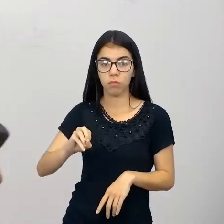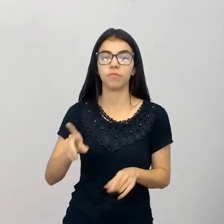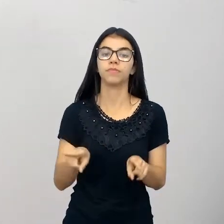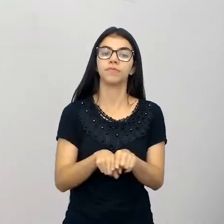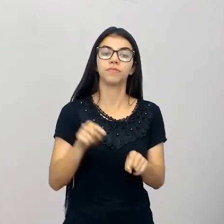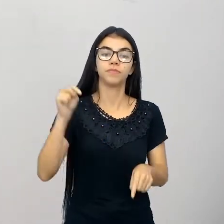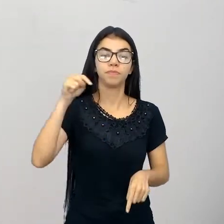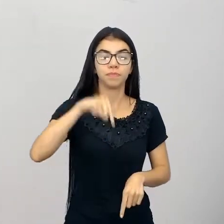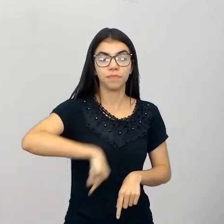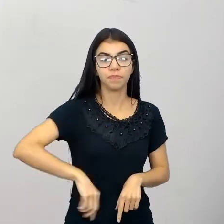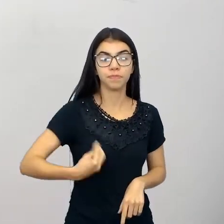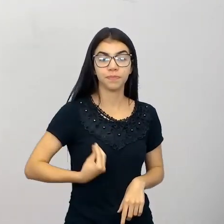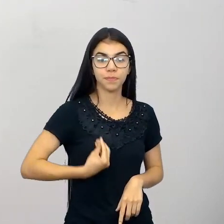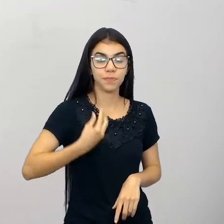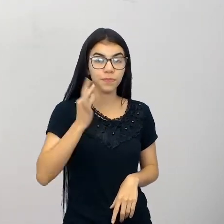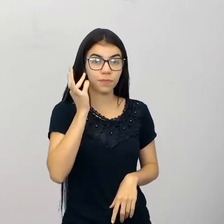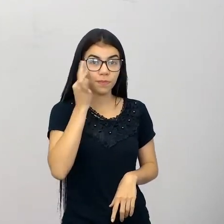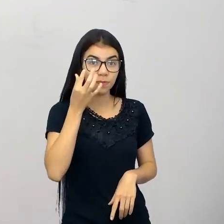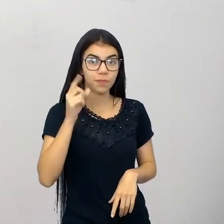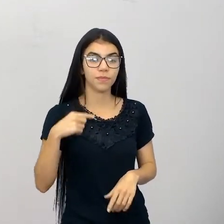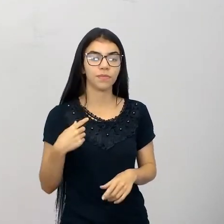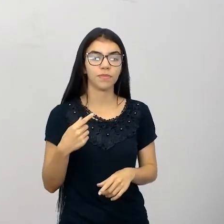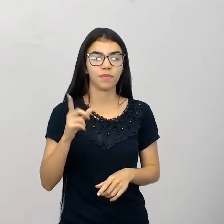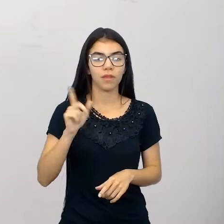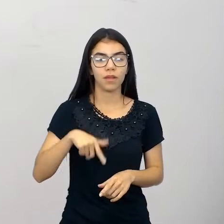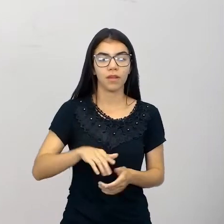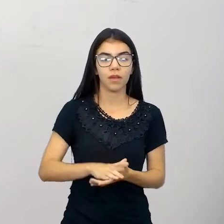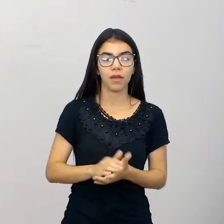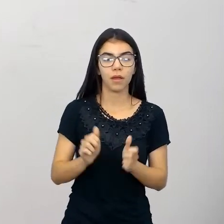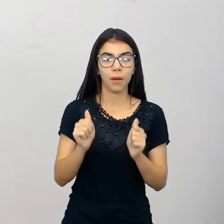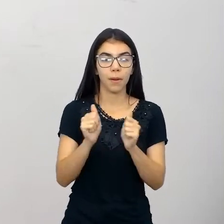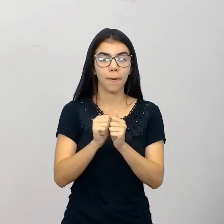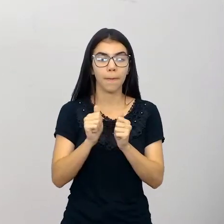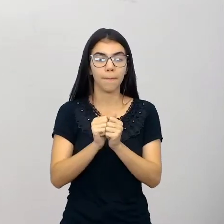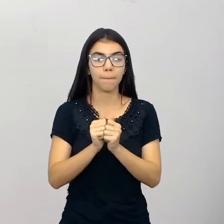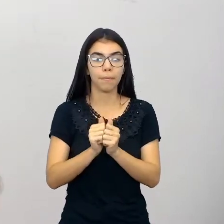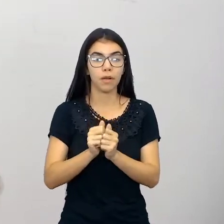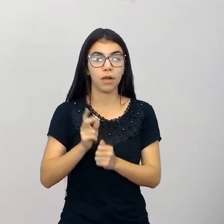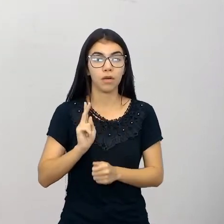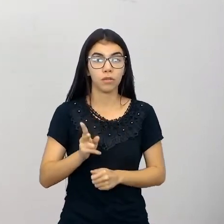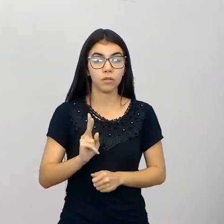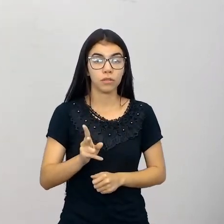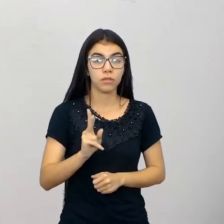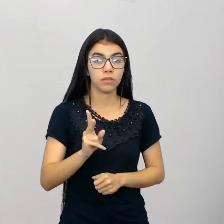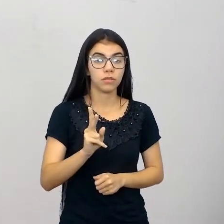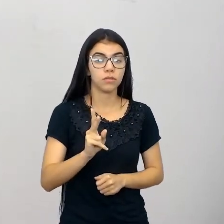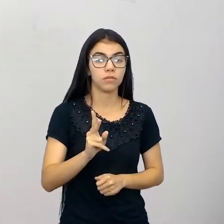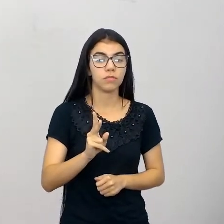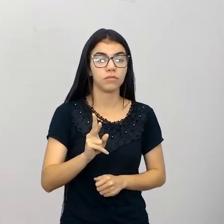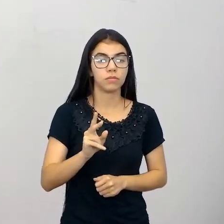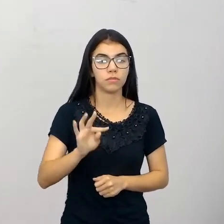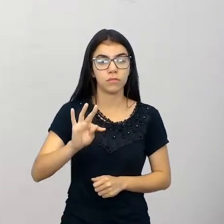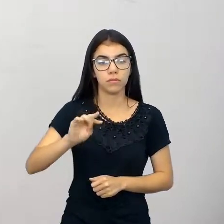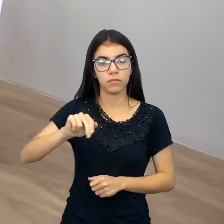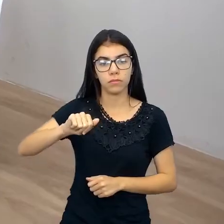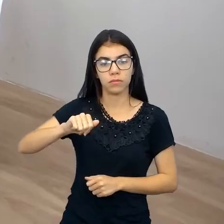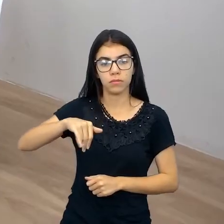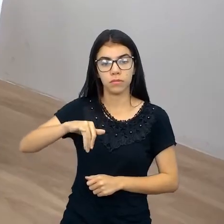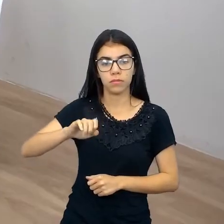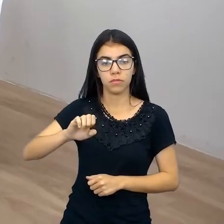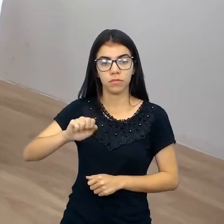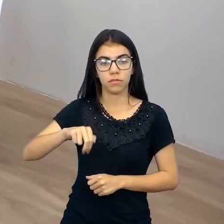aqui, presencialmente, está ela, minha parceira de sempre, de todas as ocasiões, professora Tayana